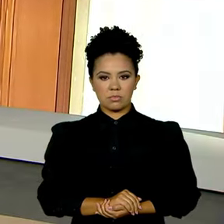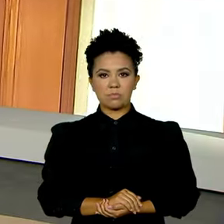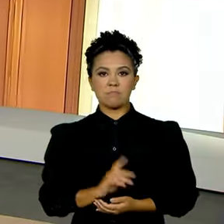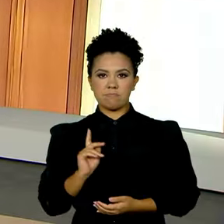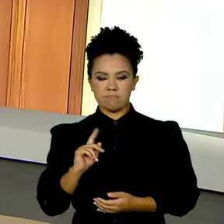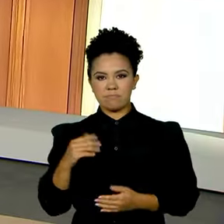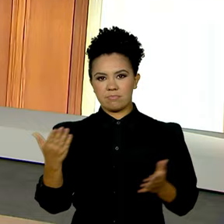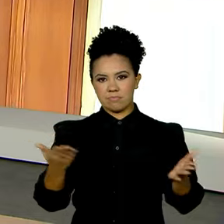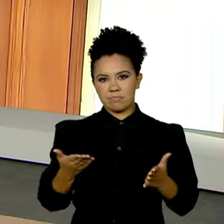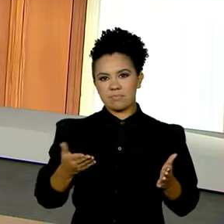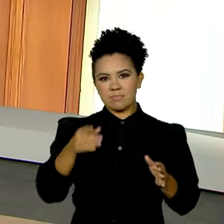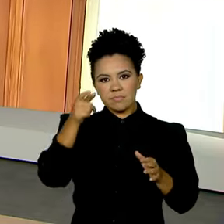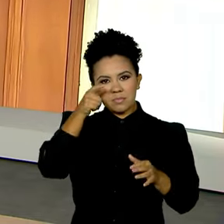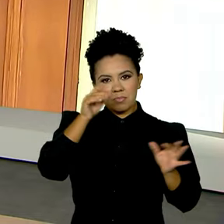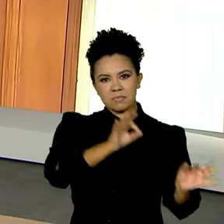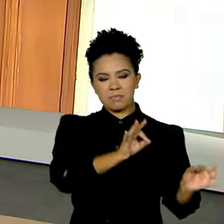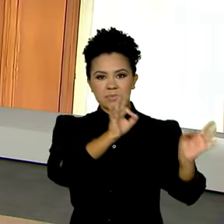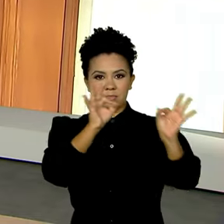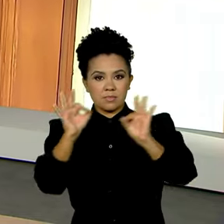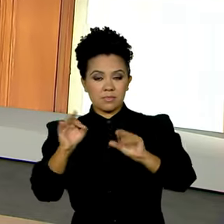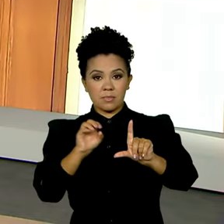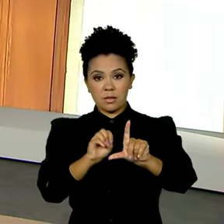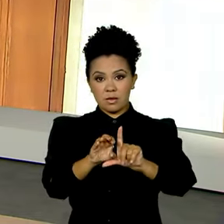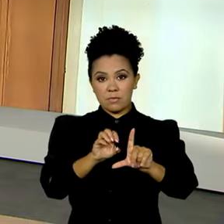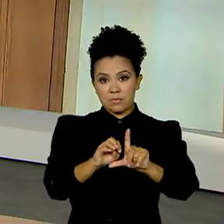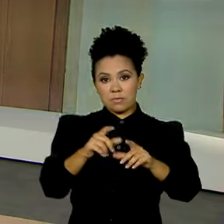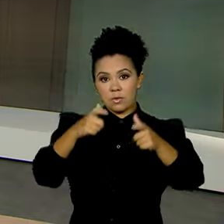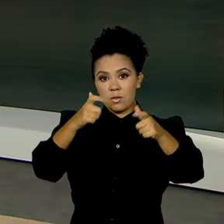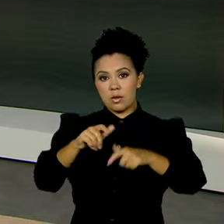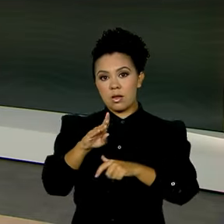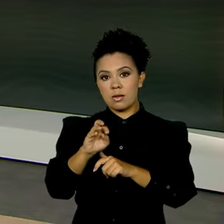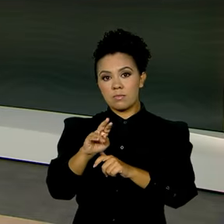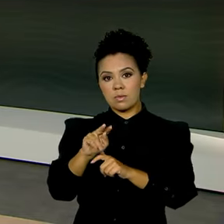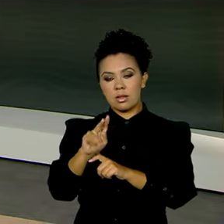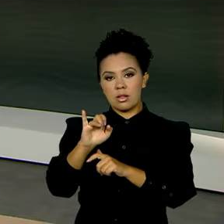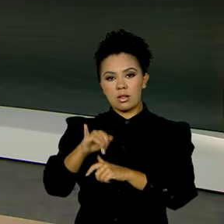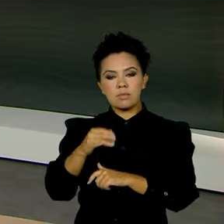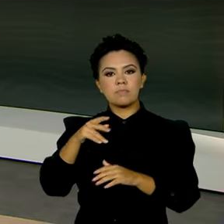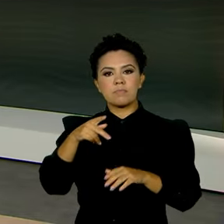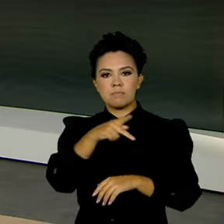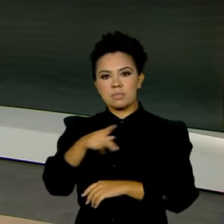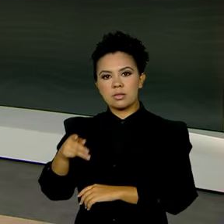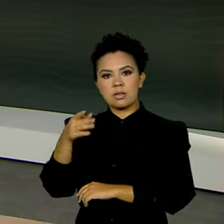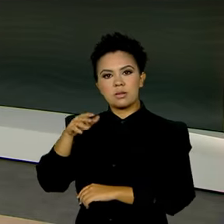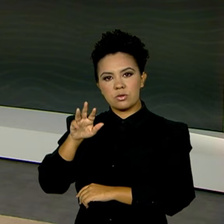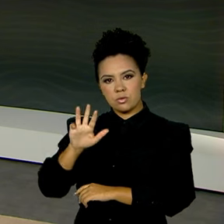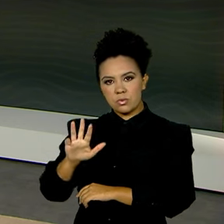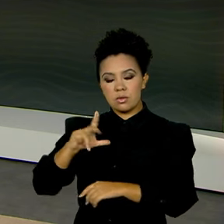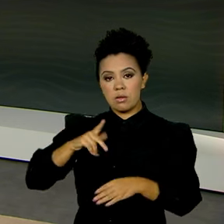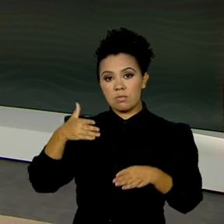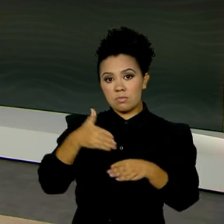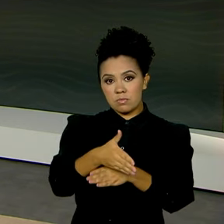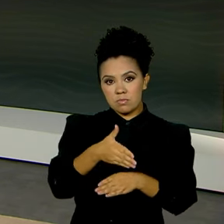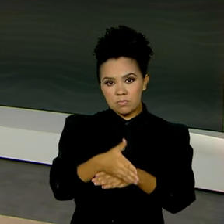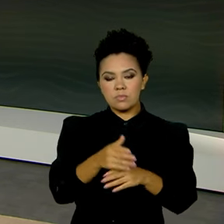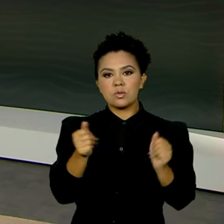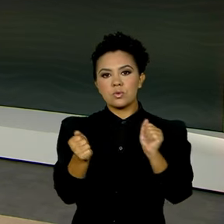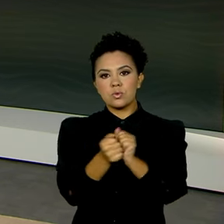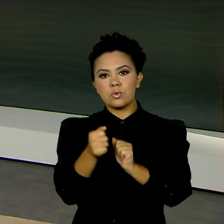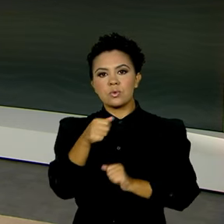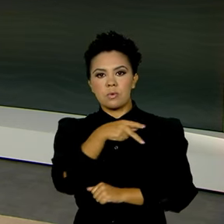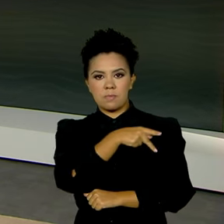Nós acompanhamos ao vivo de Berlim a visita oficial do presidente Lula. Ele é recebido pelo presidente alemão